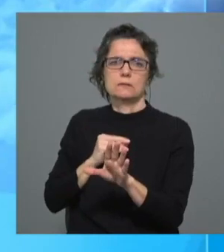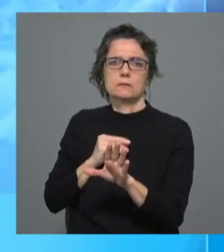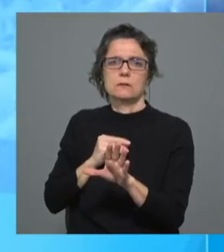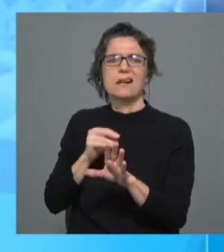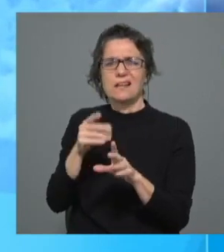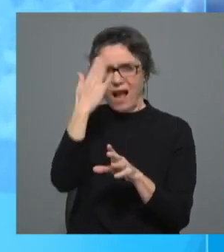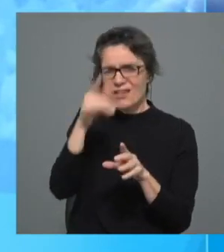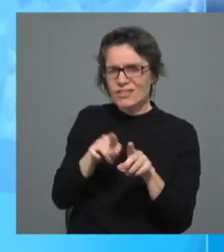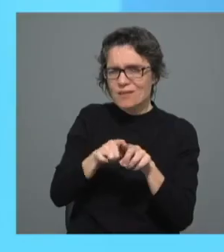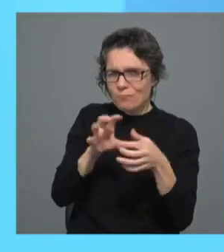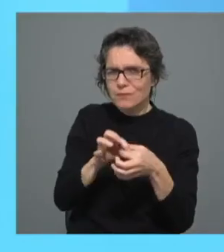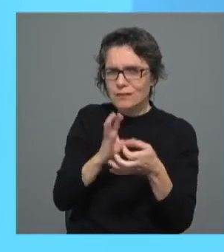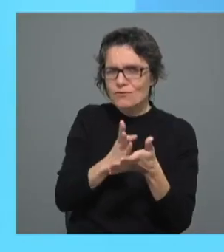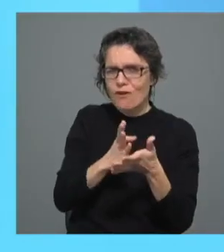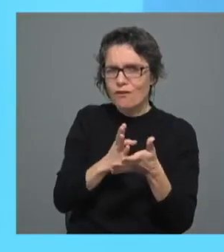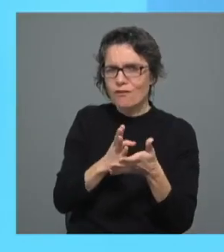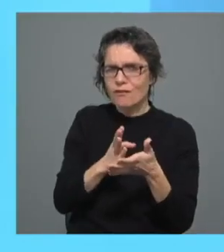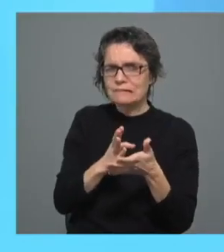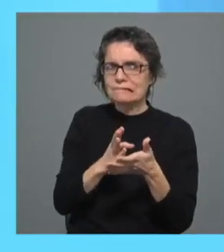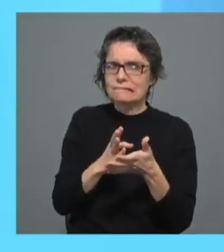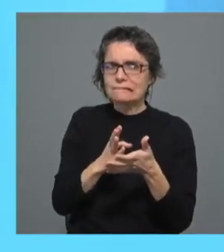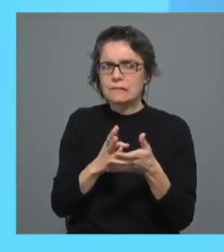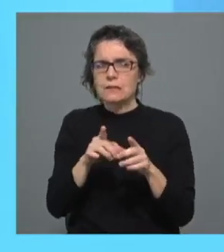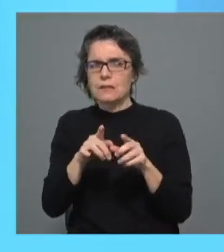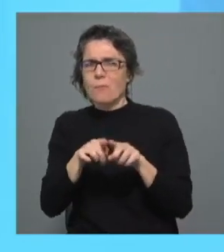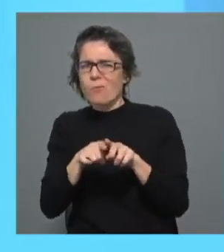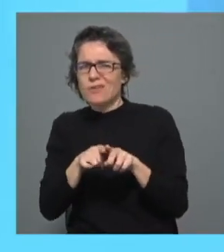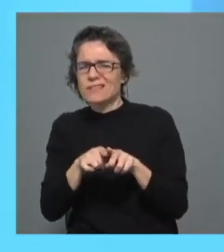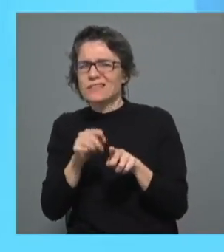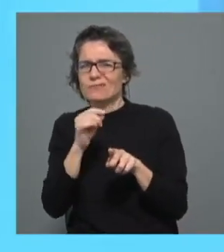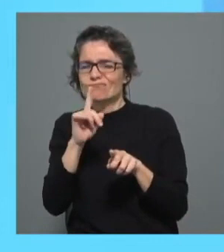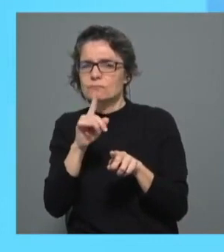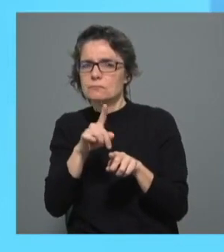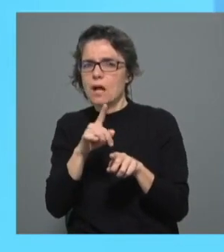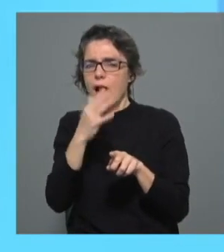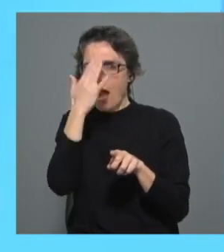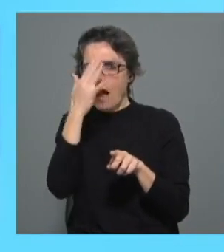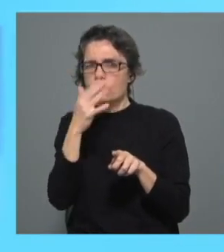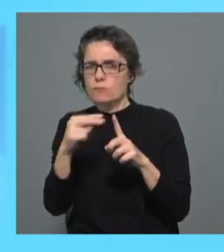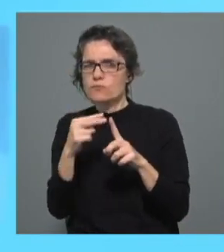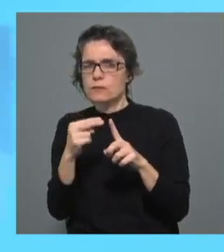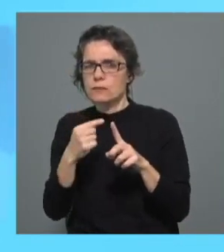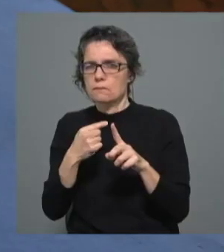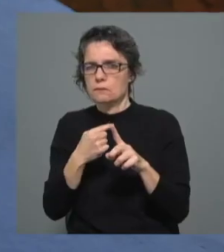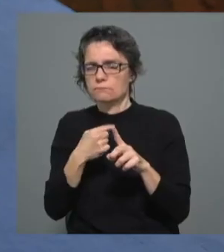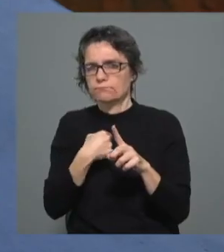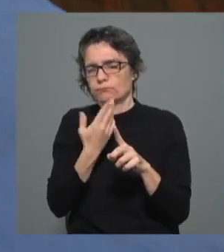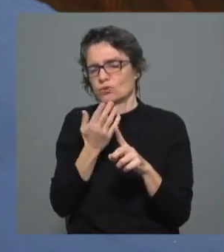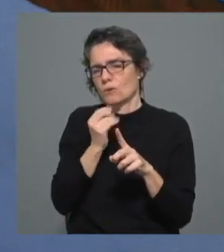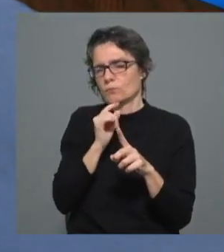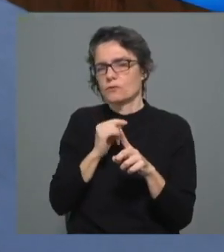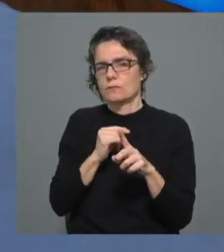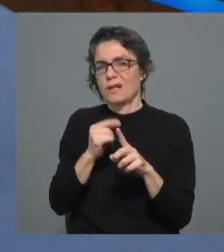política? Sendo esta, sobretudo, uma questão, não sei se política, mas talvez política, mas de uma perspectiva muito pessoal. Em torno